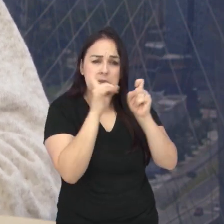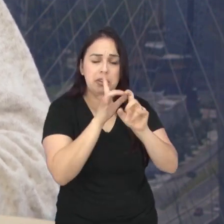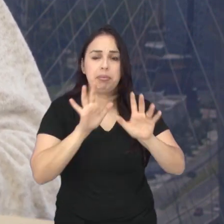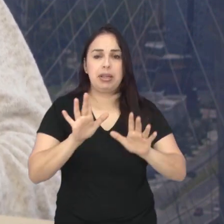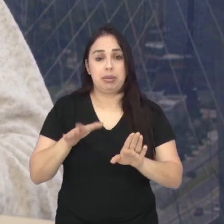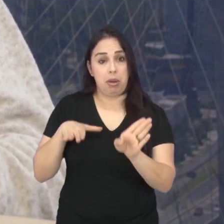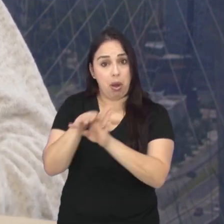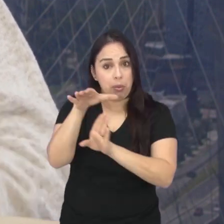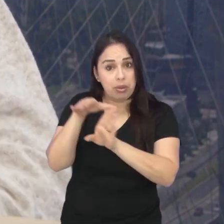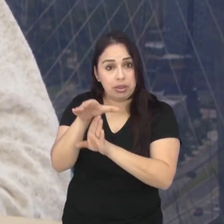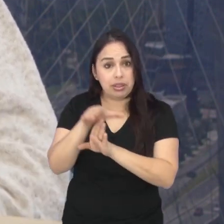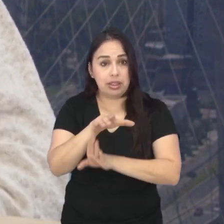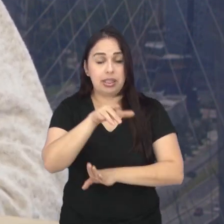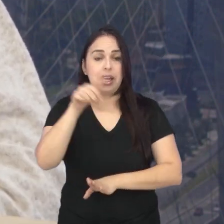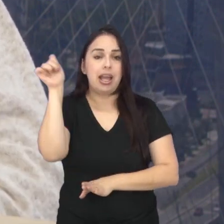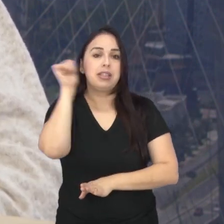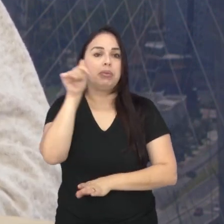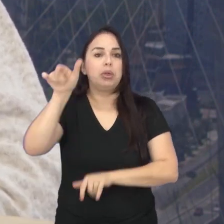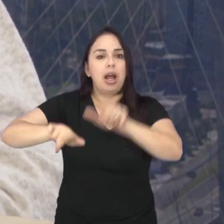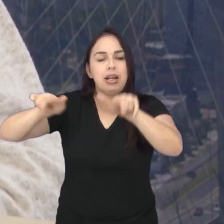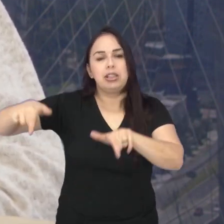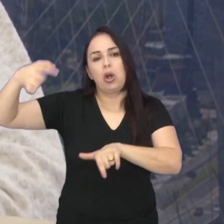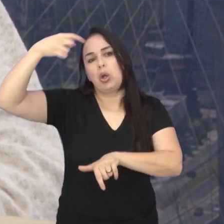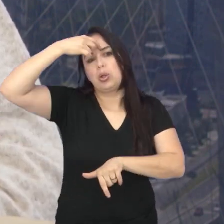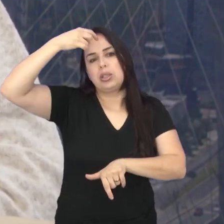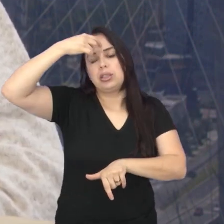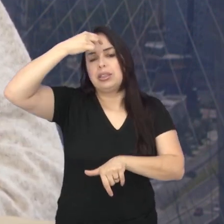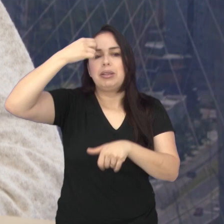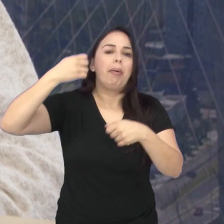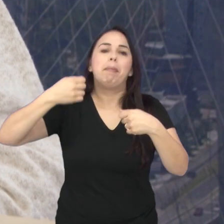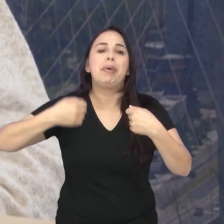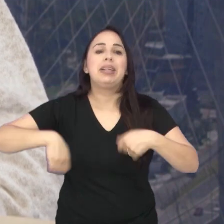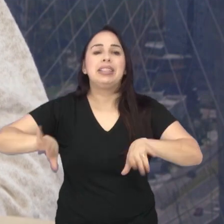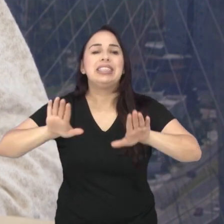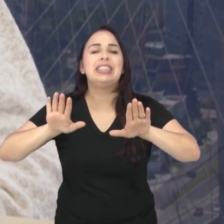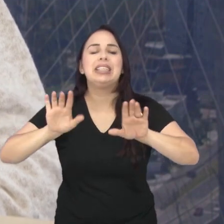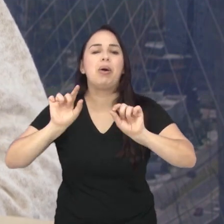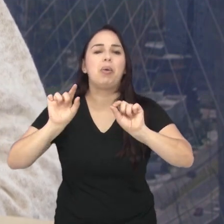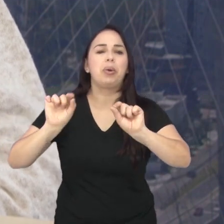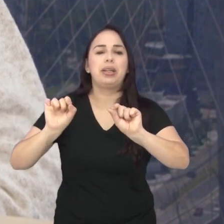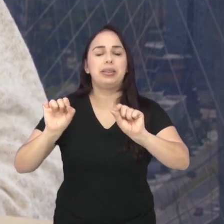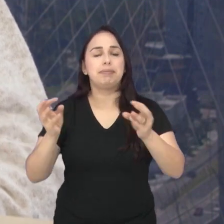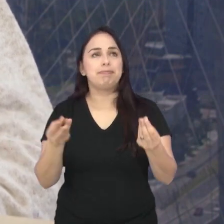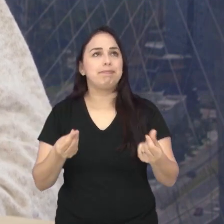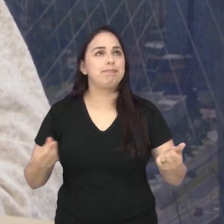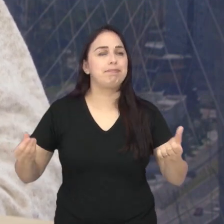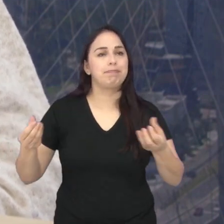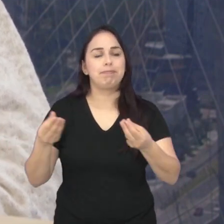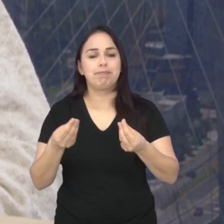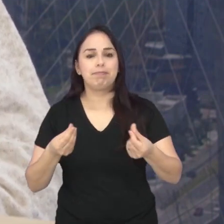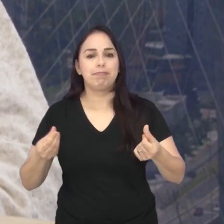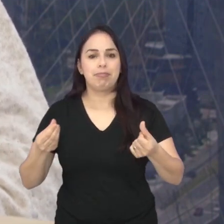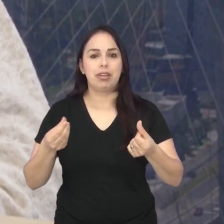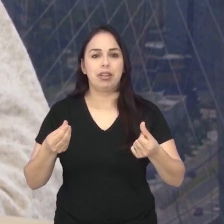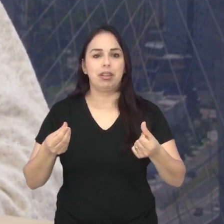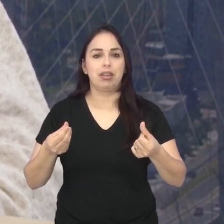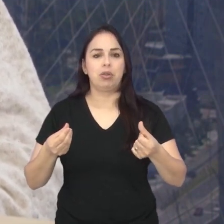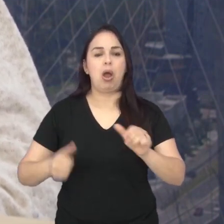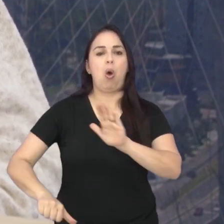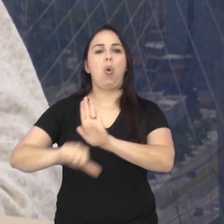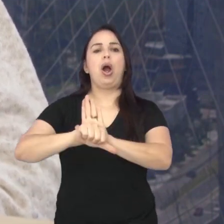orientar é que elas tenham consciência que não é preciso que esteja verificado um